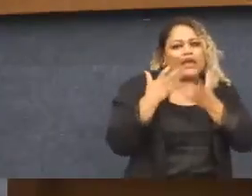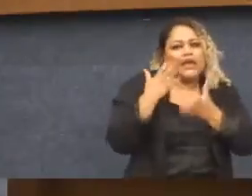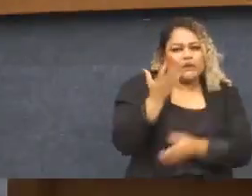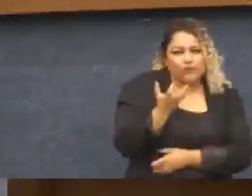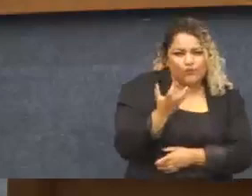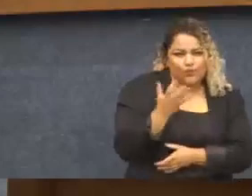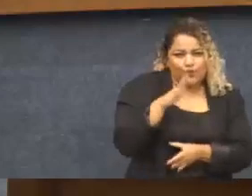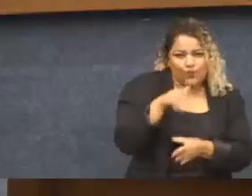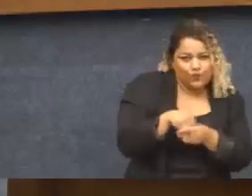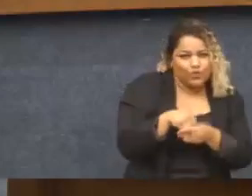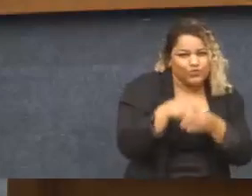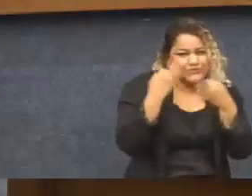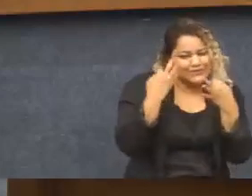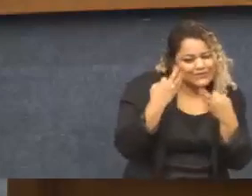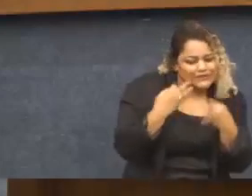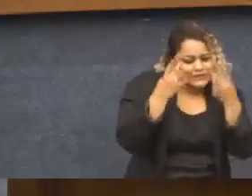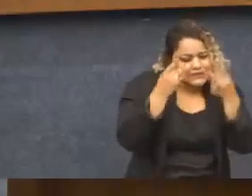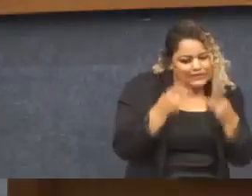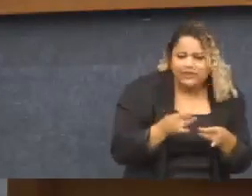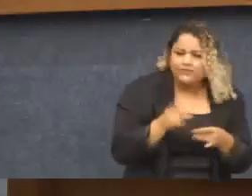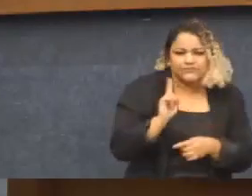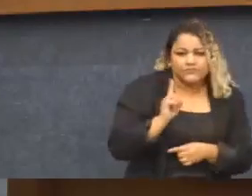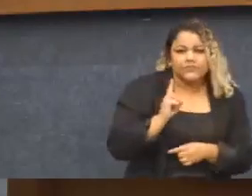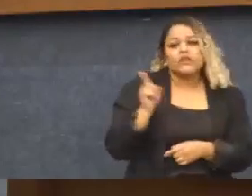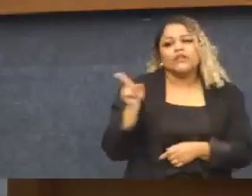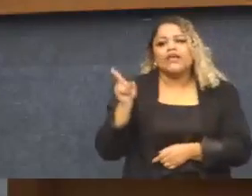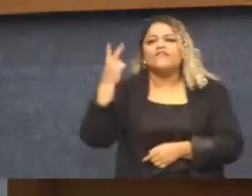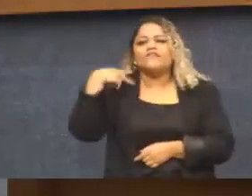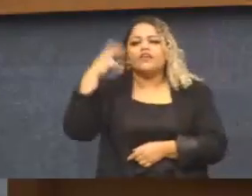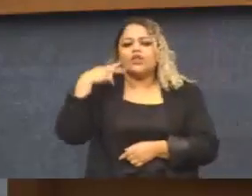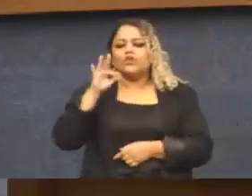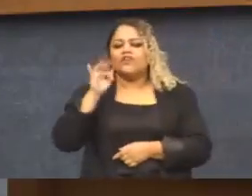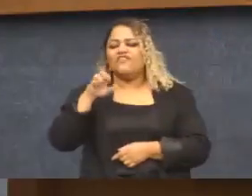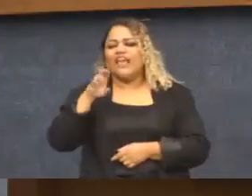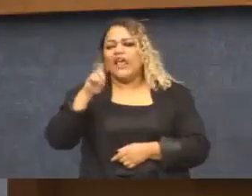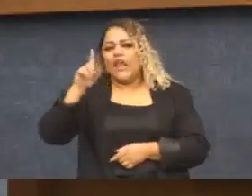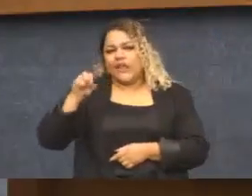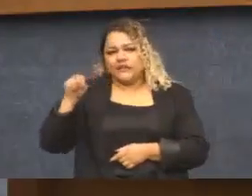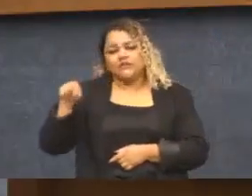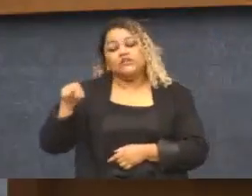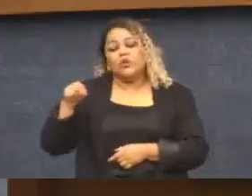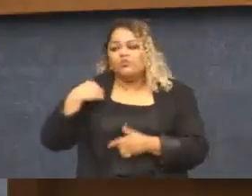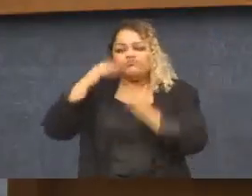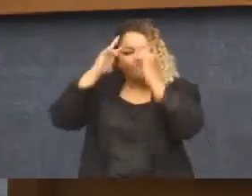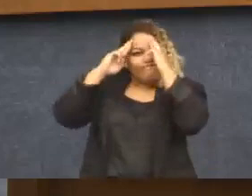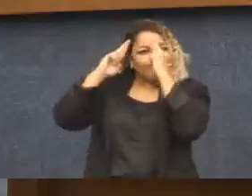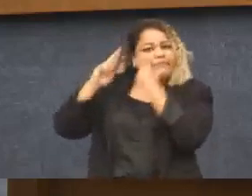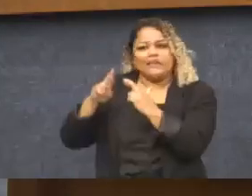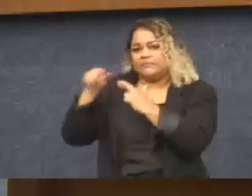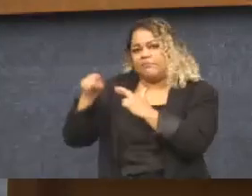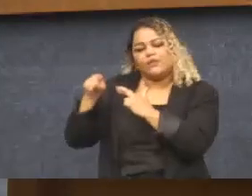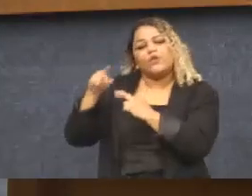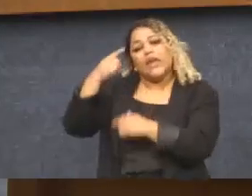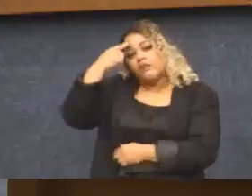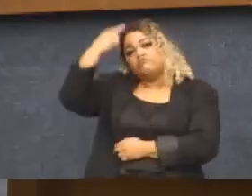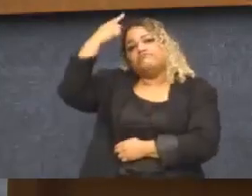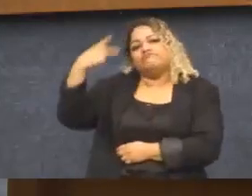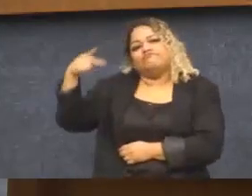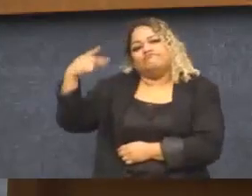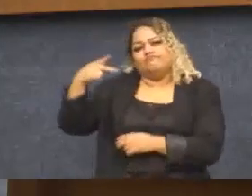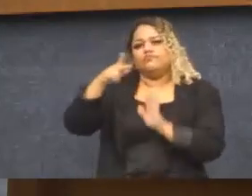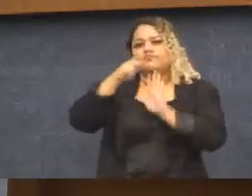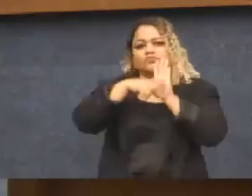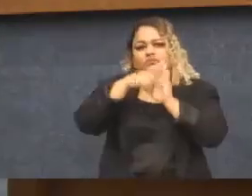da vereadora Fernanda, que eu respeito demais e que foi a idealizadora desse projeto, que esse projeto vai acabar